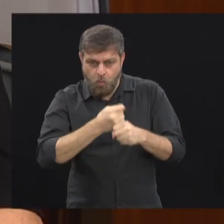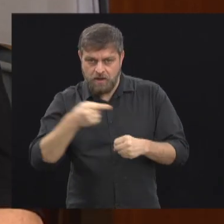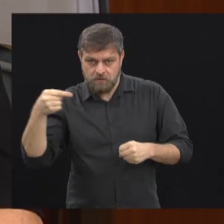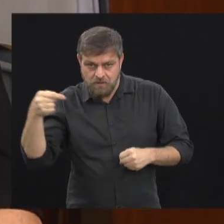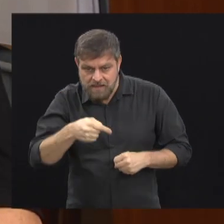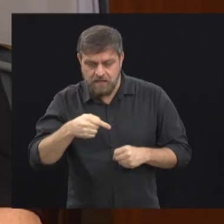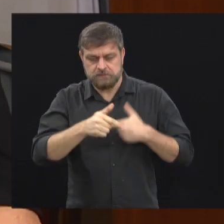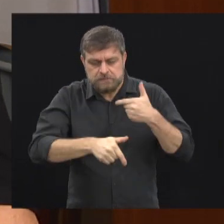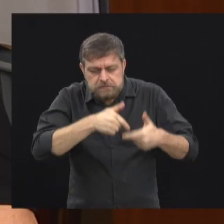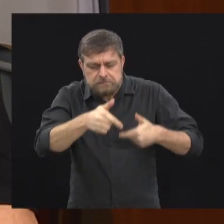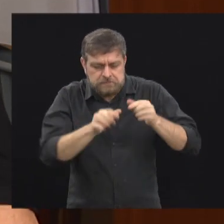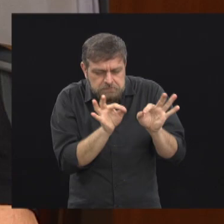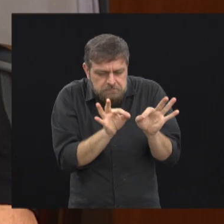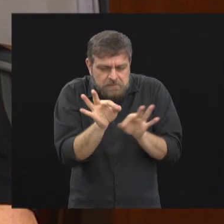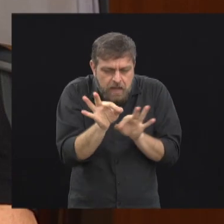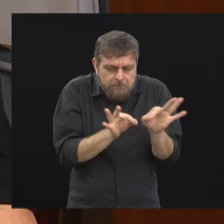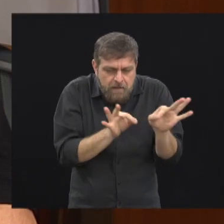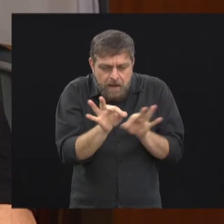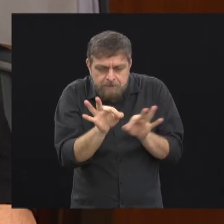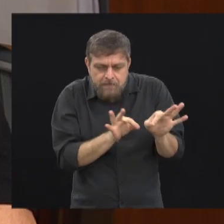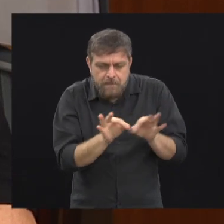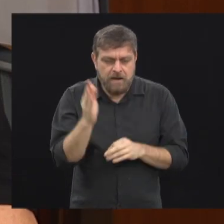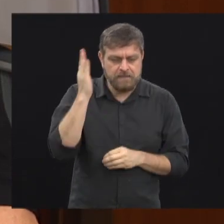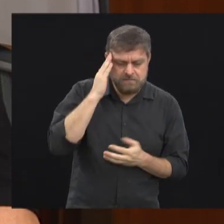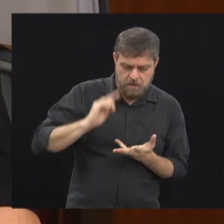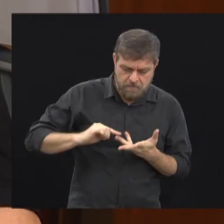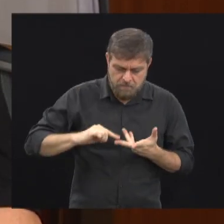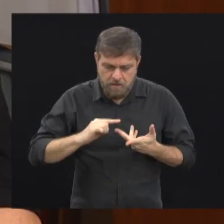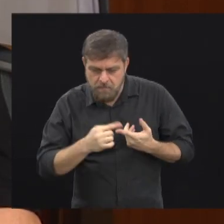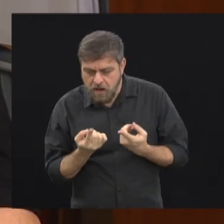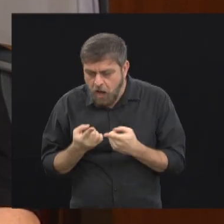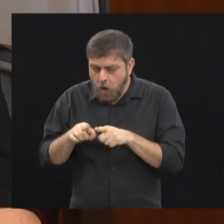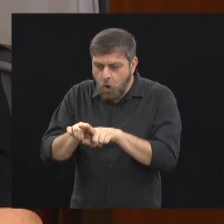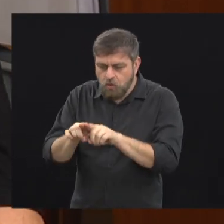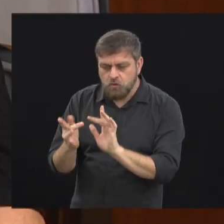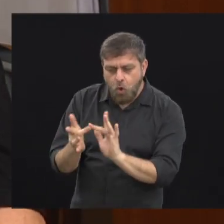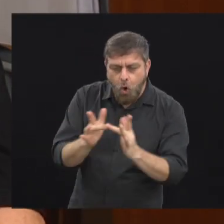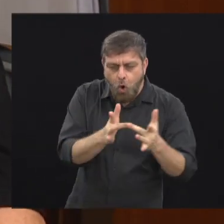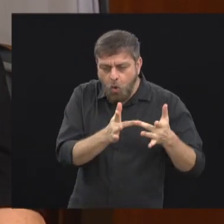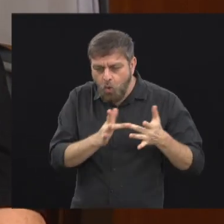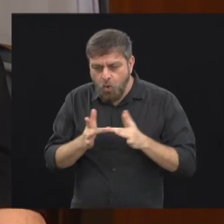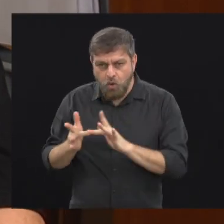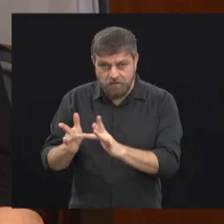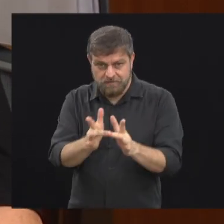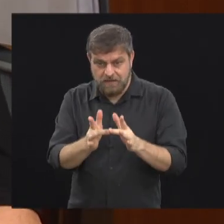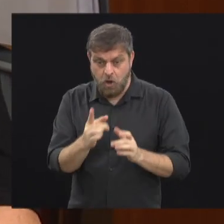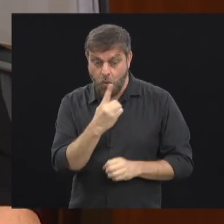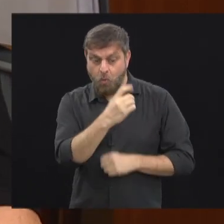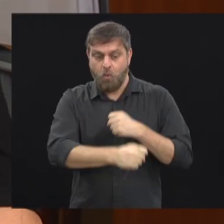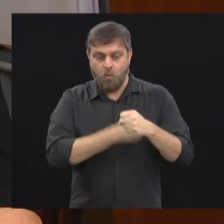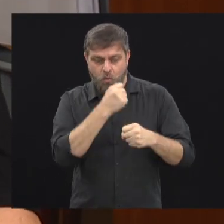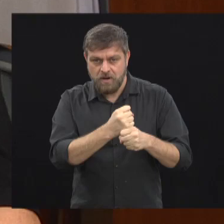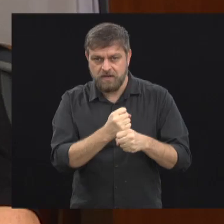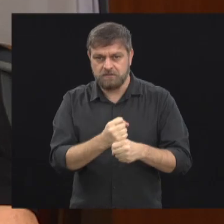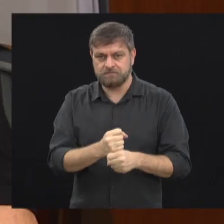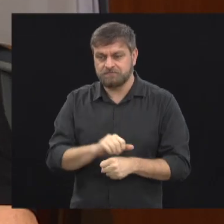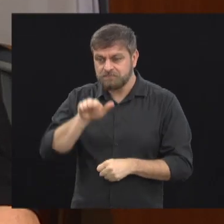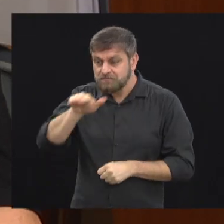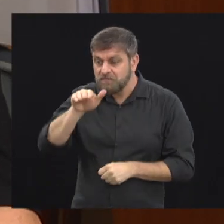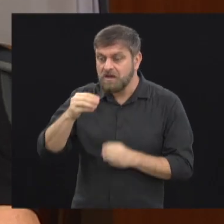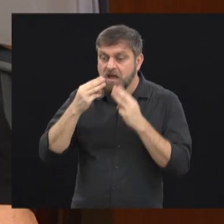trabalhando lá e estruturando esse trabalho, fazendo os contatos, levando a mensagem